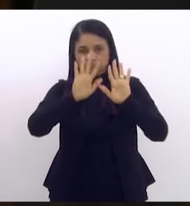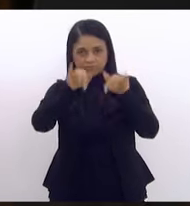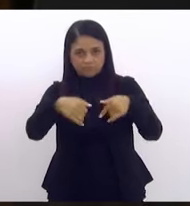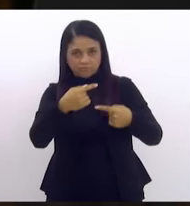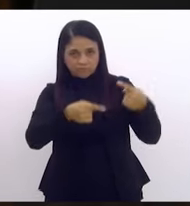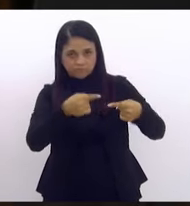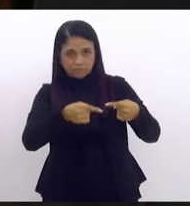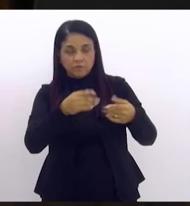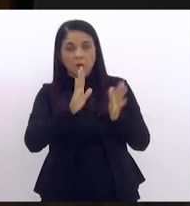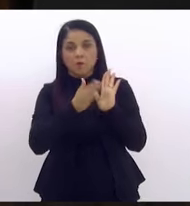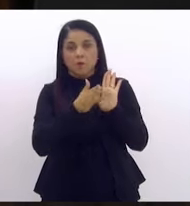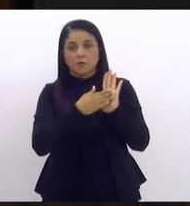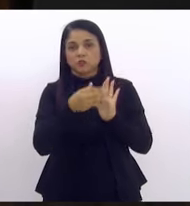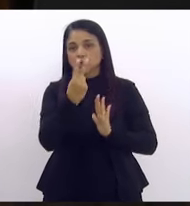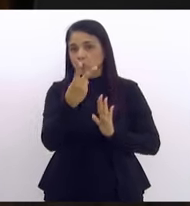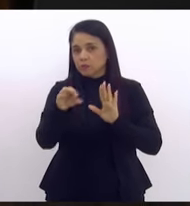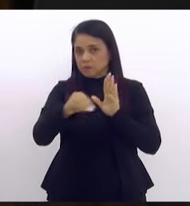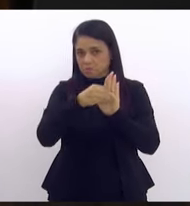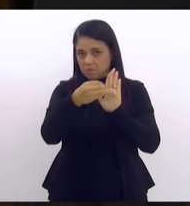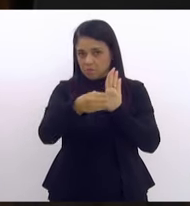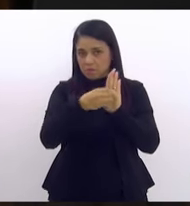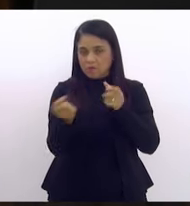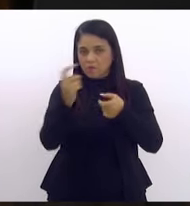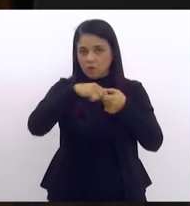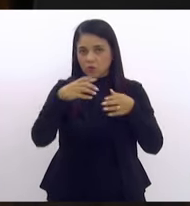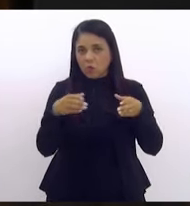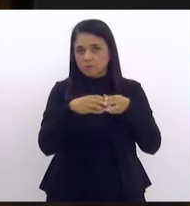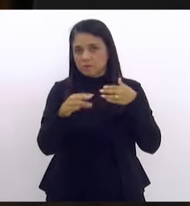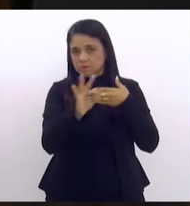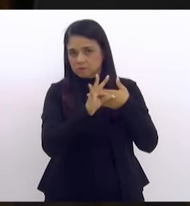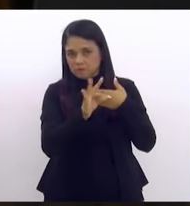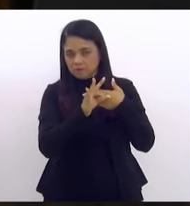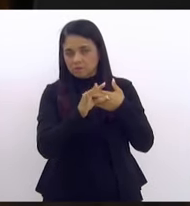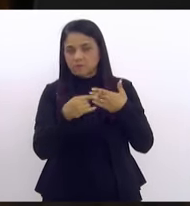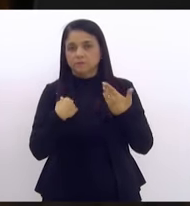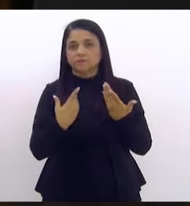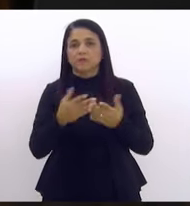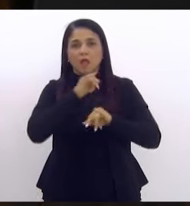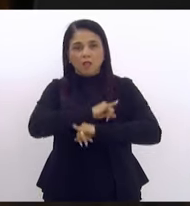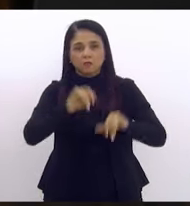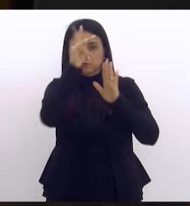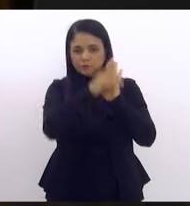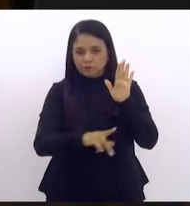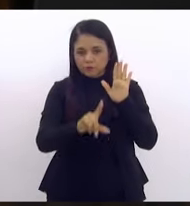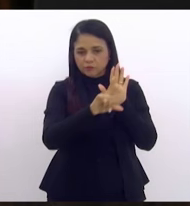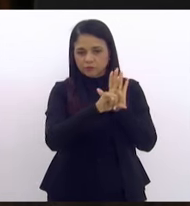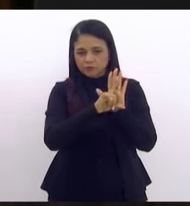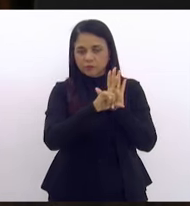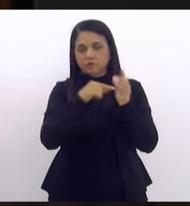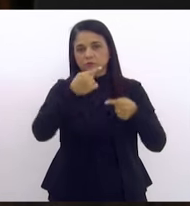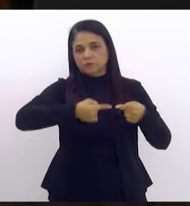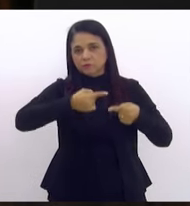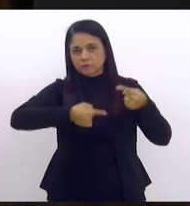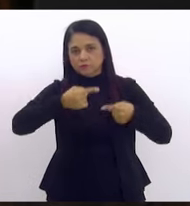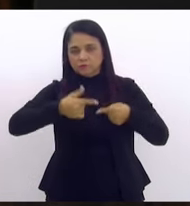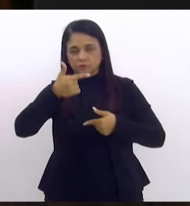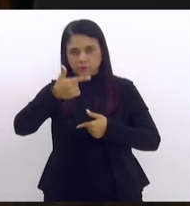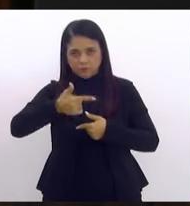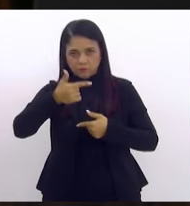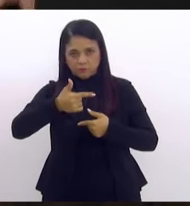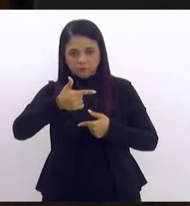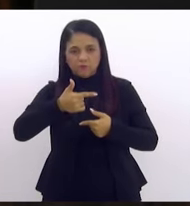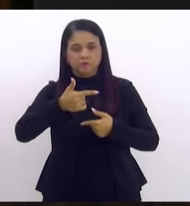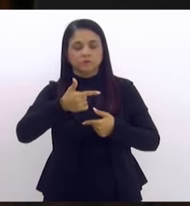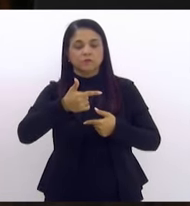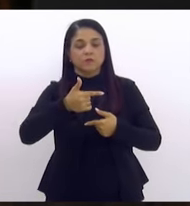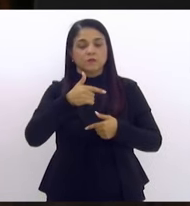discussão, a presente proposta recebeu duas emendas e retorna às comissões técnicas. Anuncio, em segunda discussão,